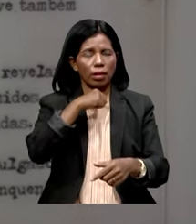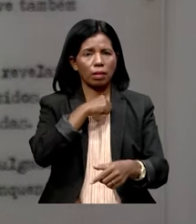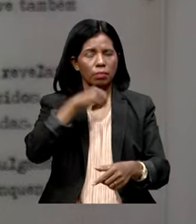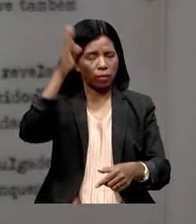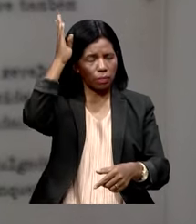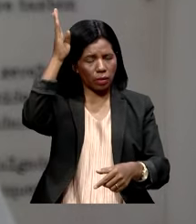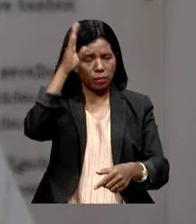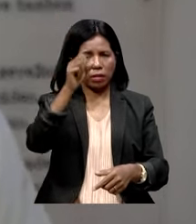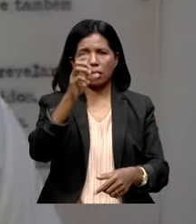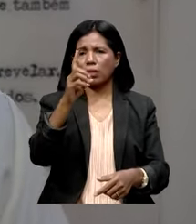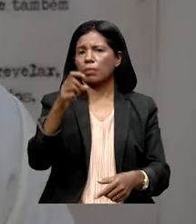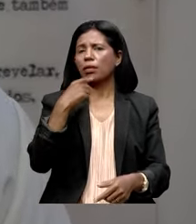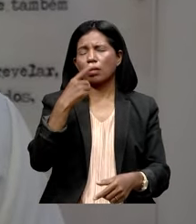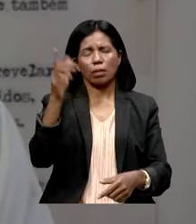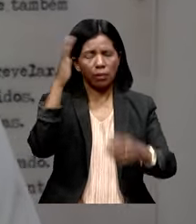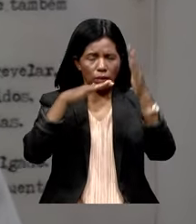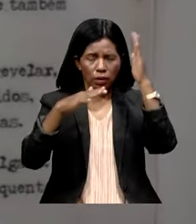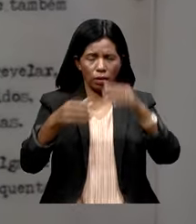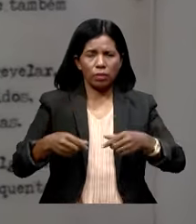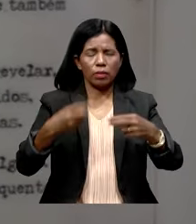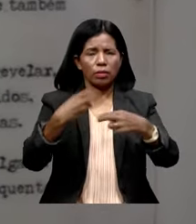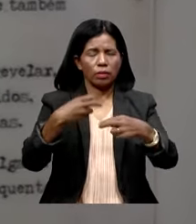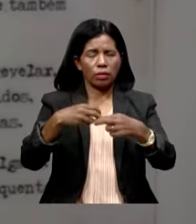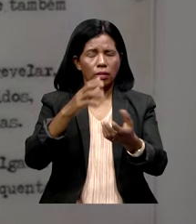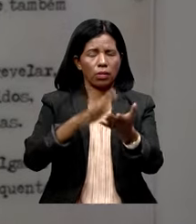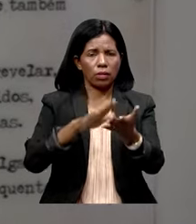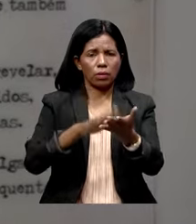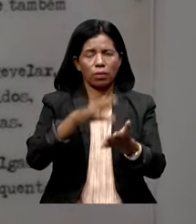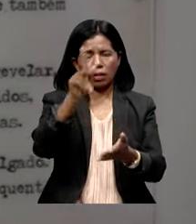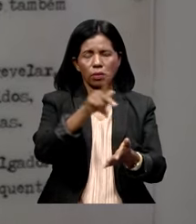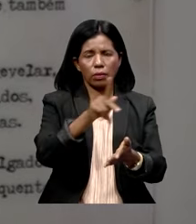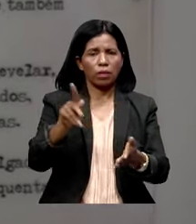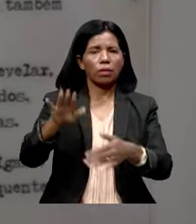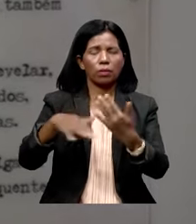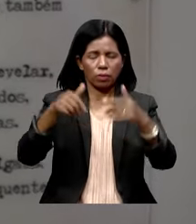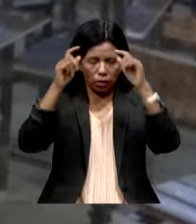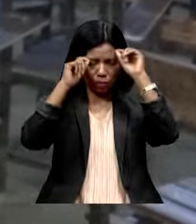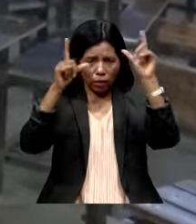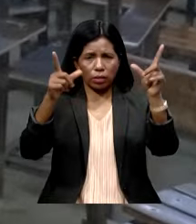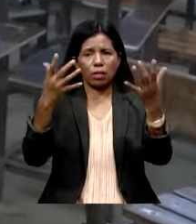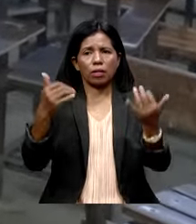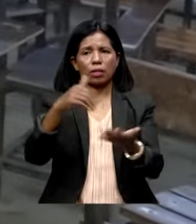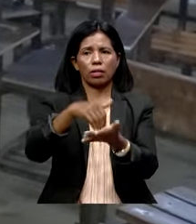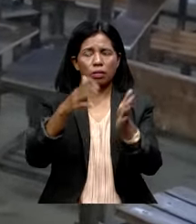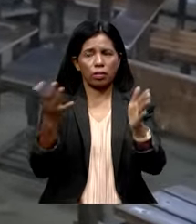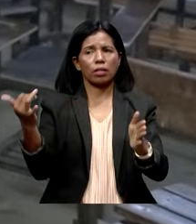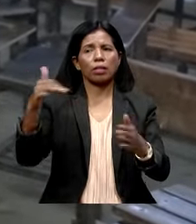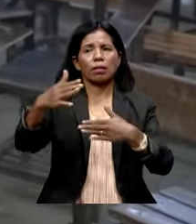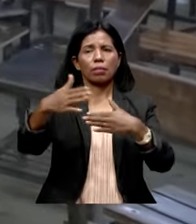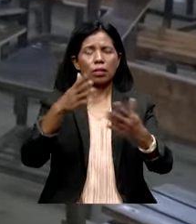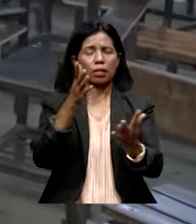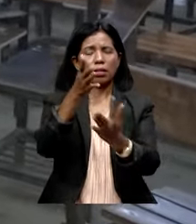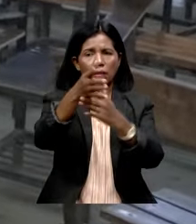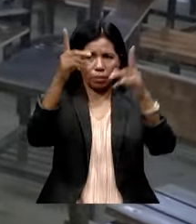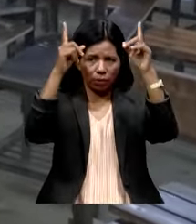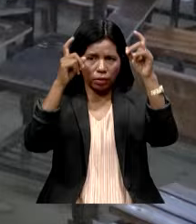Silva, SDB, considera problema nesse foi impacto da Escola Católica Síria Timor-Leste, também dará um estudante Síria, besica tutama ba